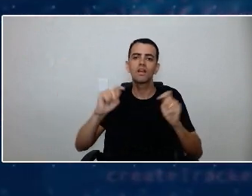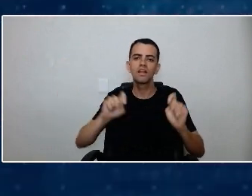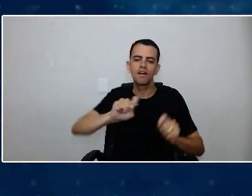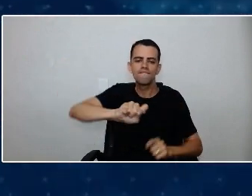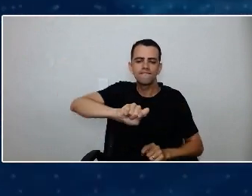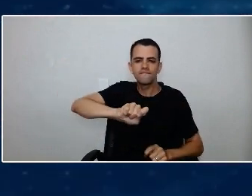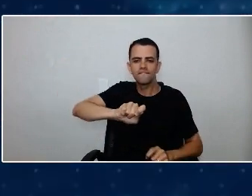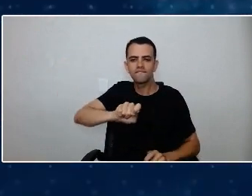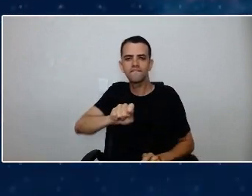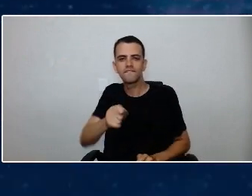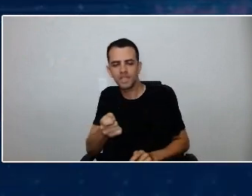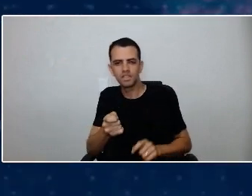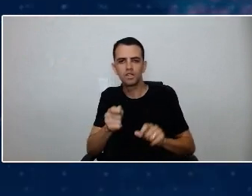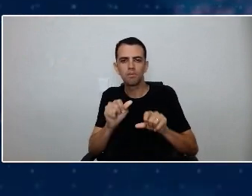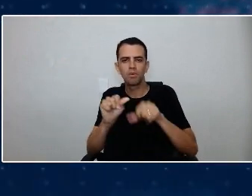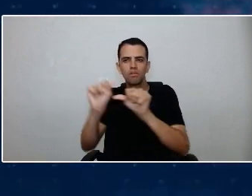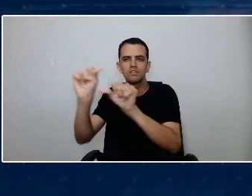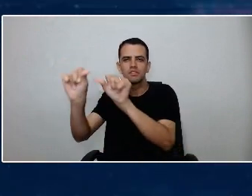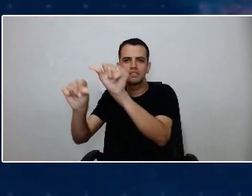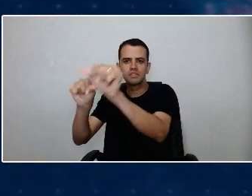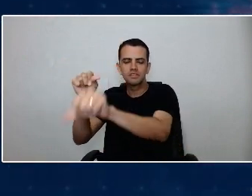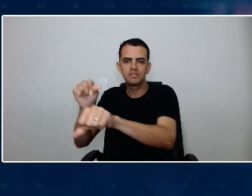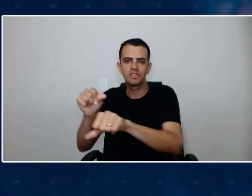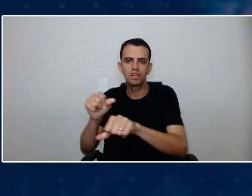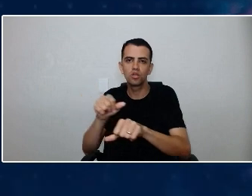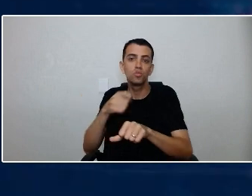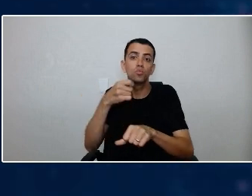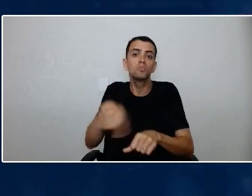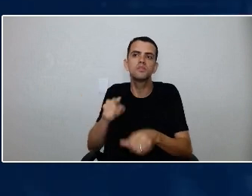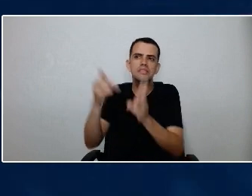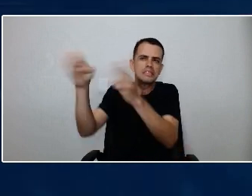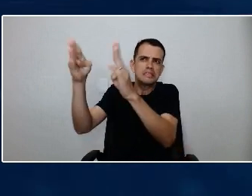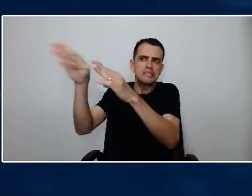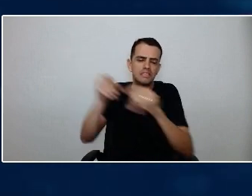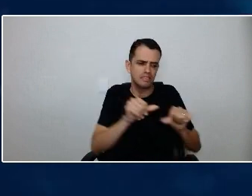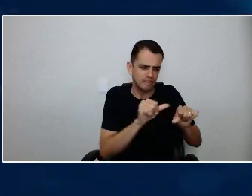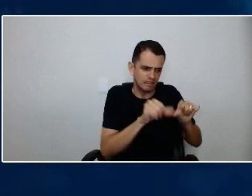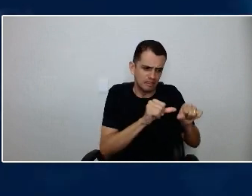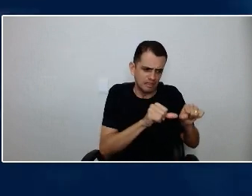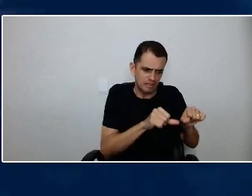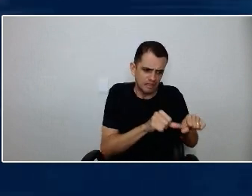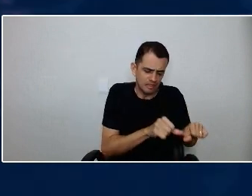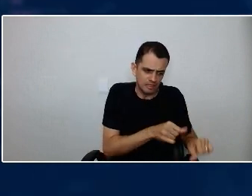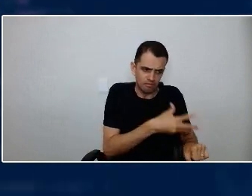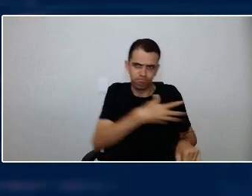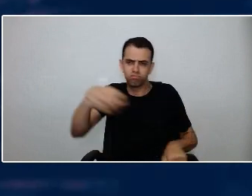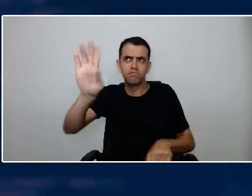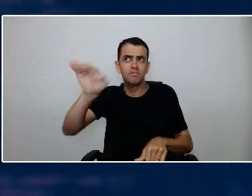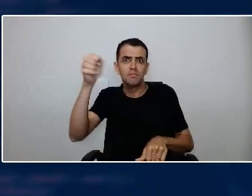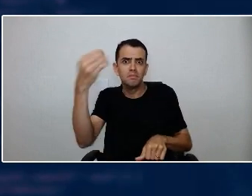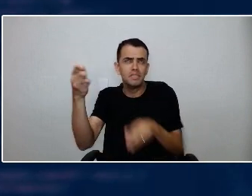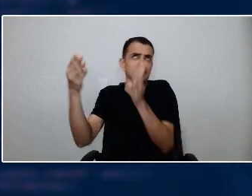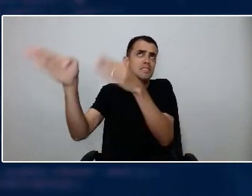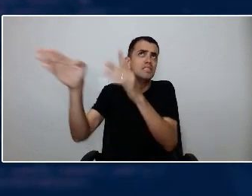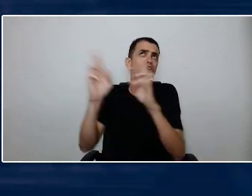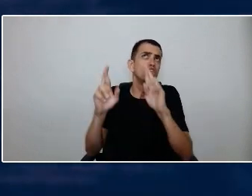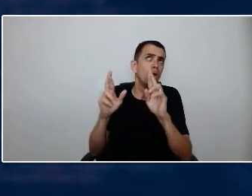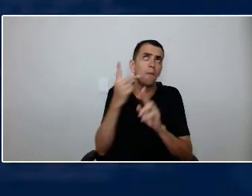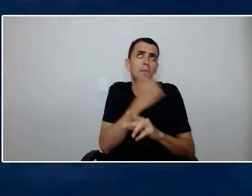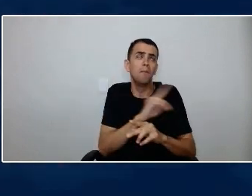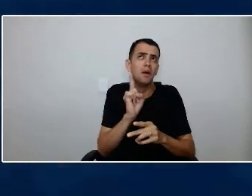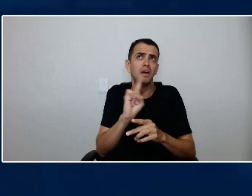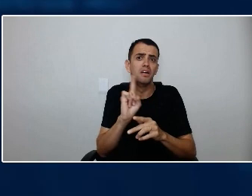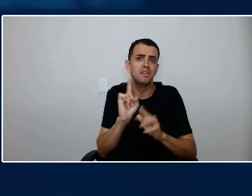preocupar com rodar uma migration e torcer para tudo dar certo então isso aqui é bem legal e sempre aplicável aí esse aqui é um motivo de muita